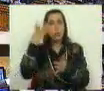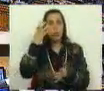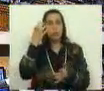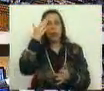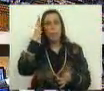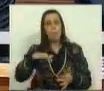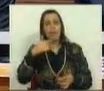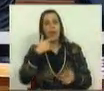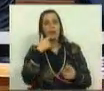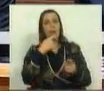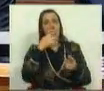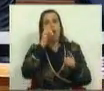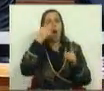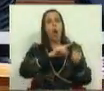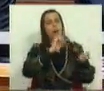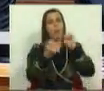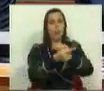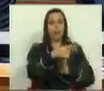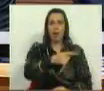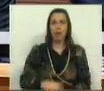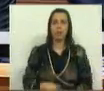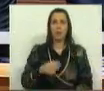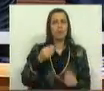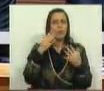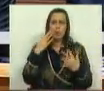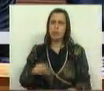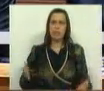Belém. É muito simples, Sr. Primeiro-Ministro.